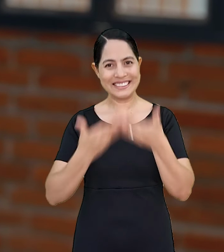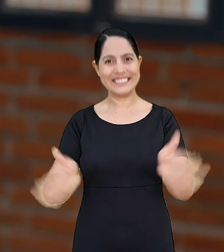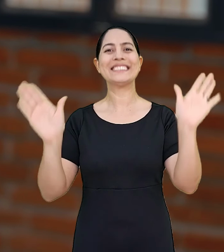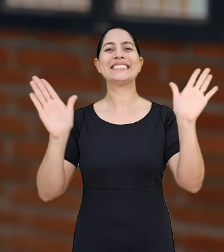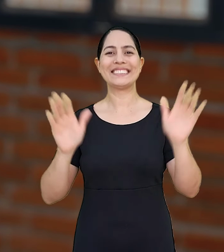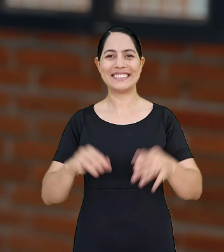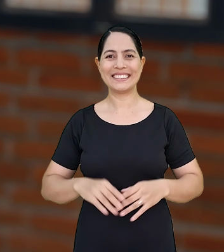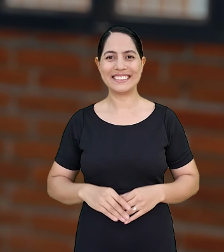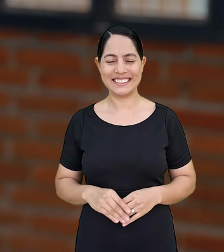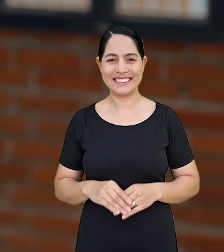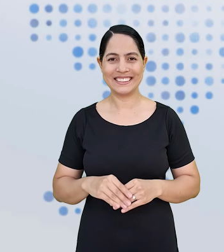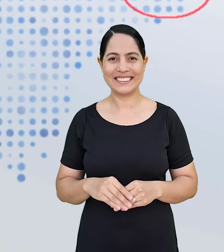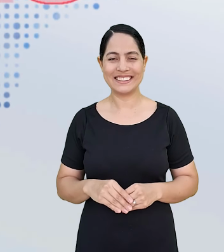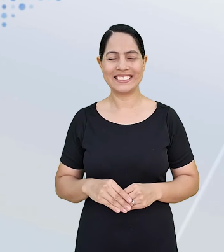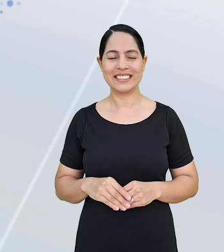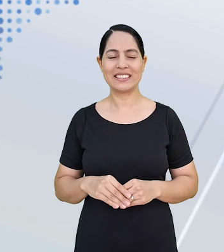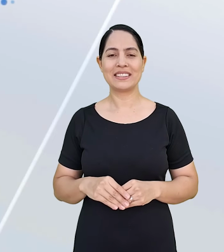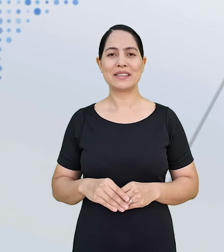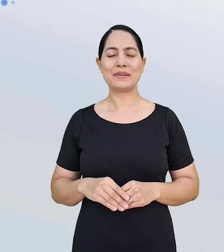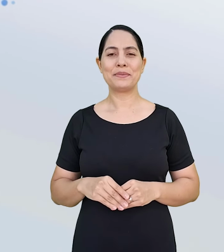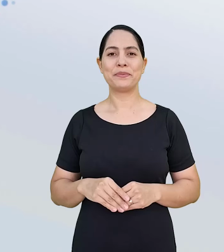sempre abertas.